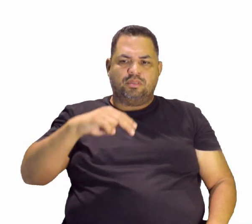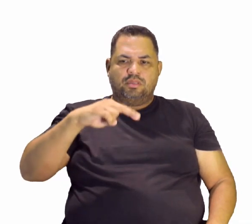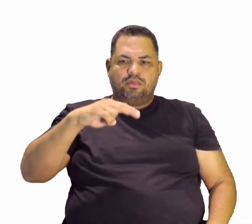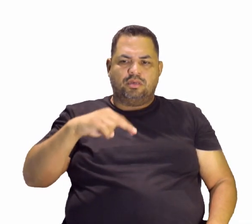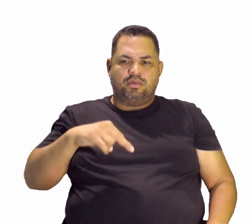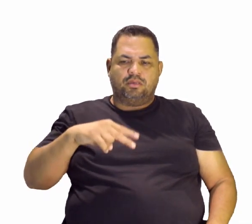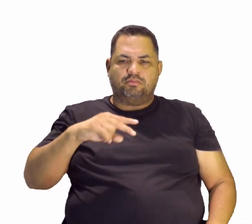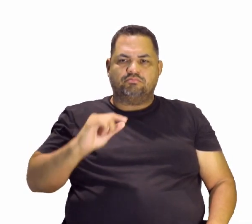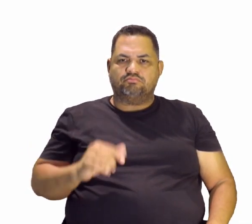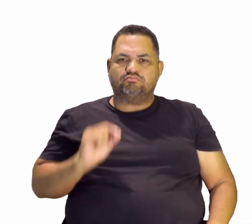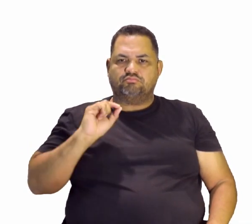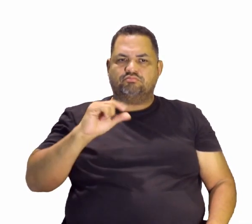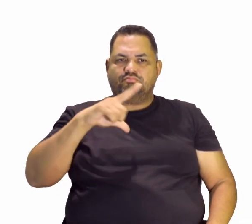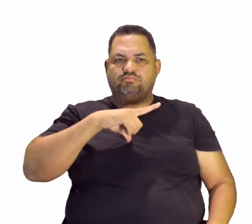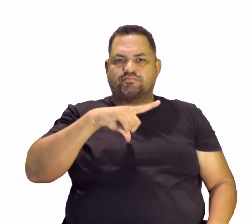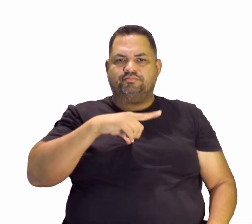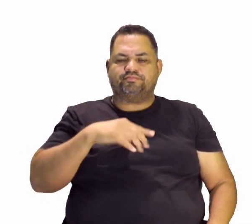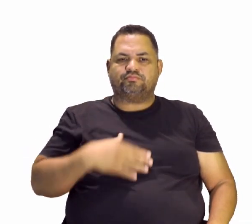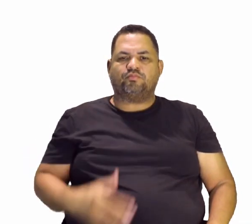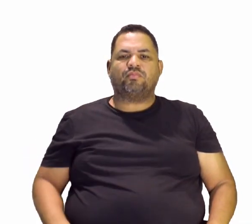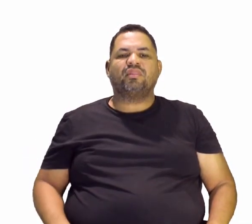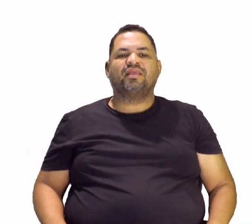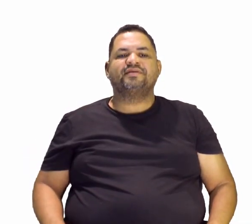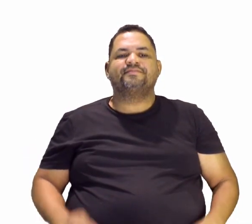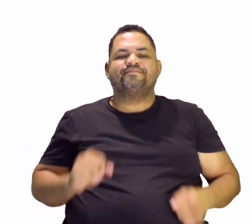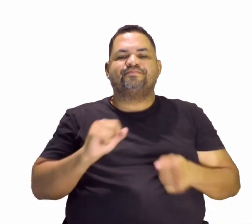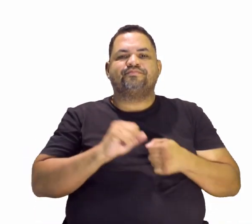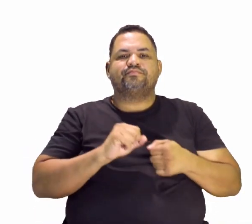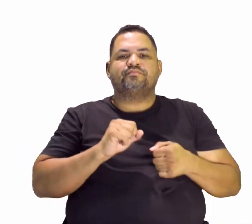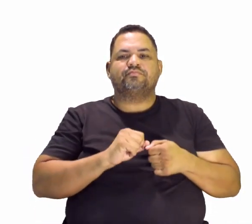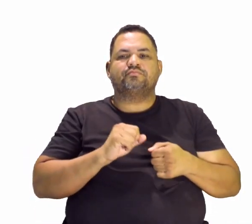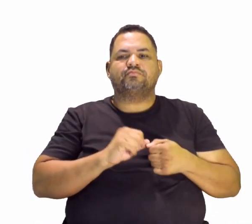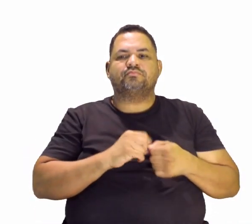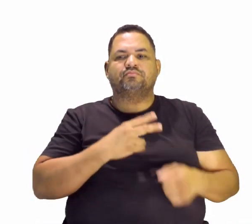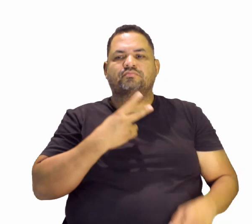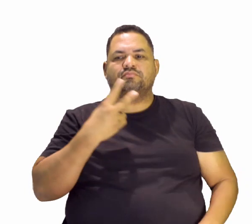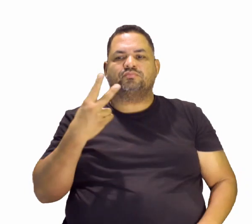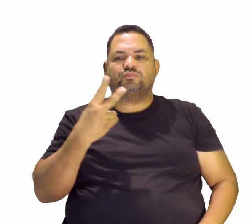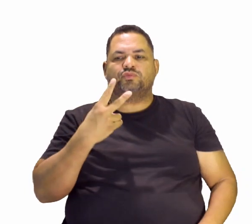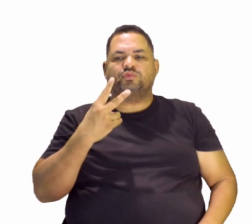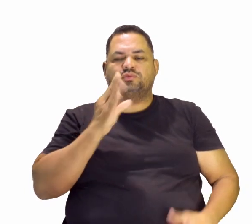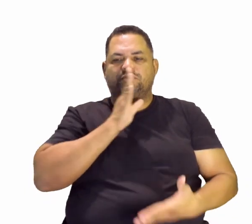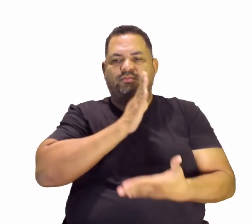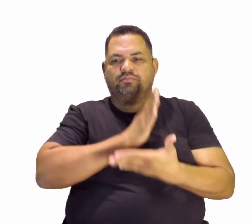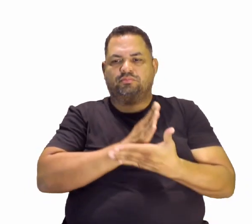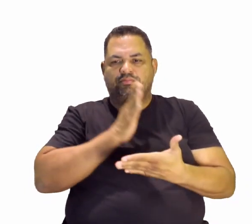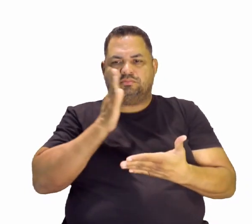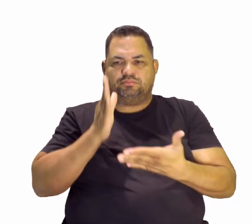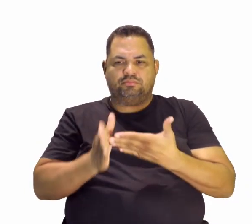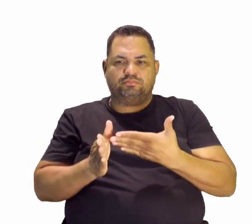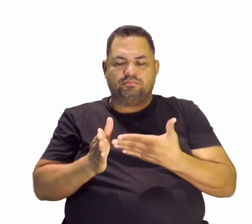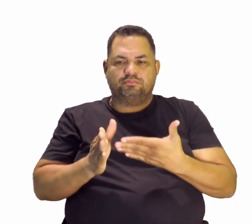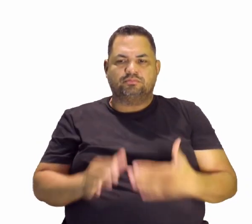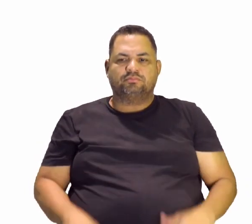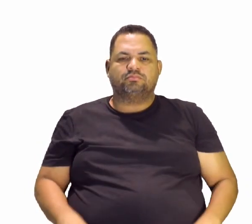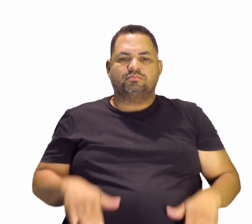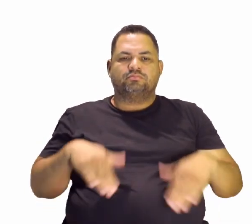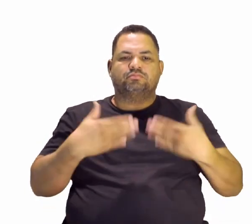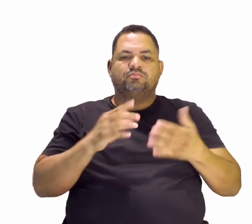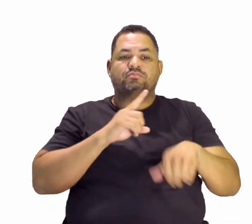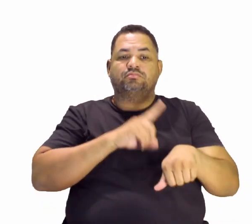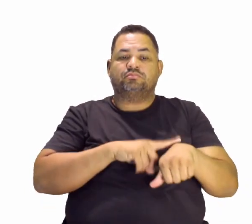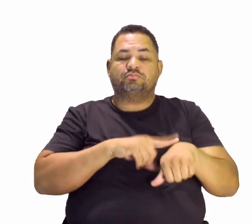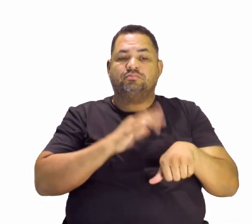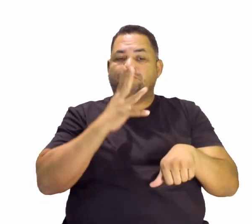tiver aí. Qual é a ideia? Você vai realizar ela em 2 etapas, tá? Quanto tempo, prof? Você